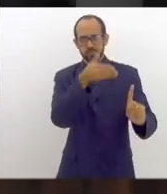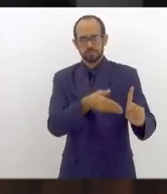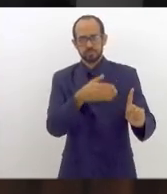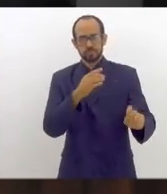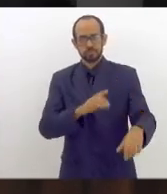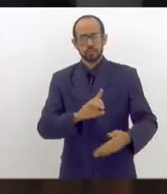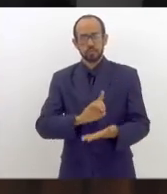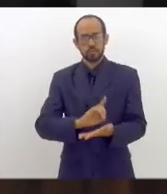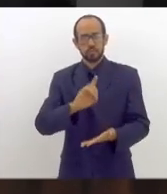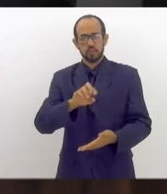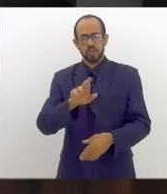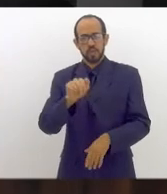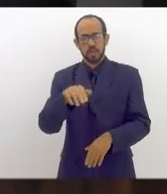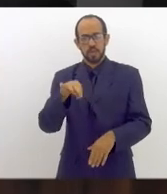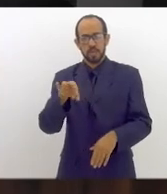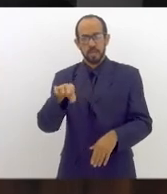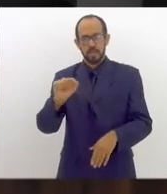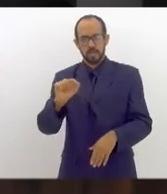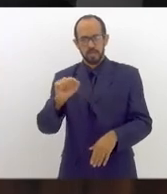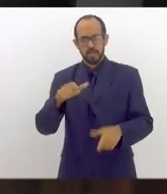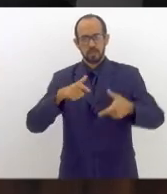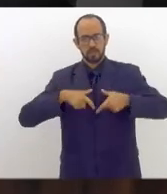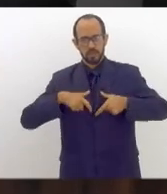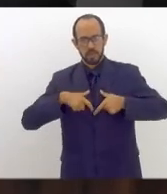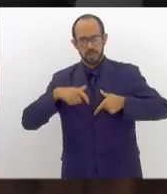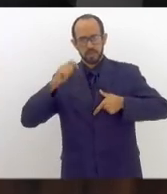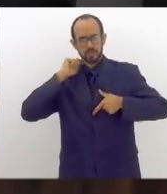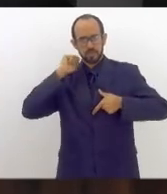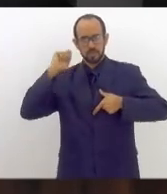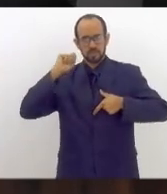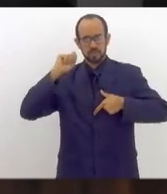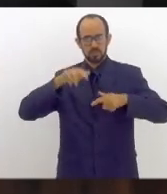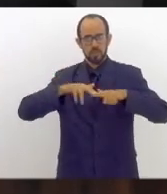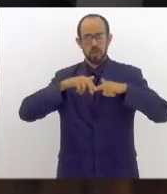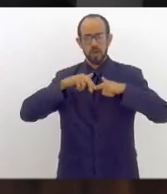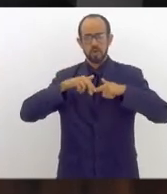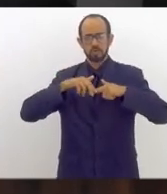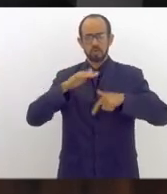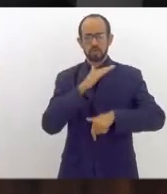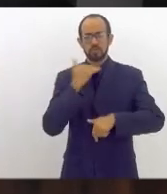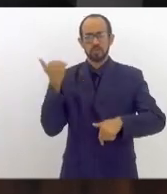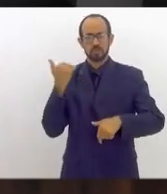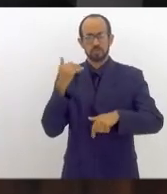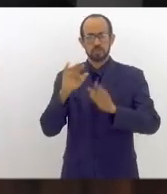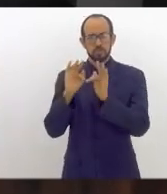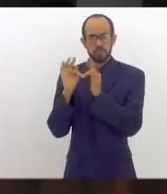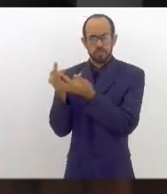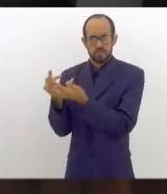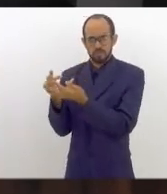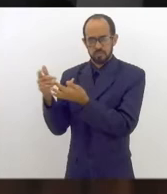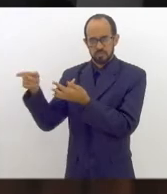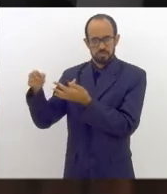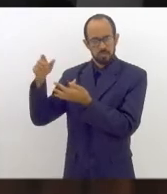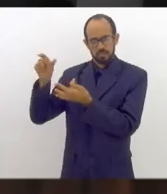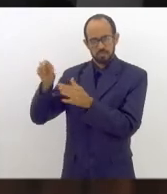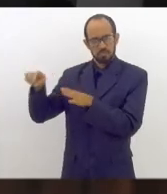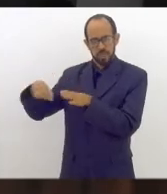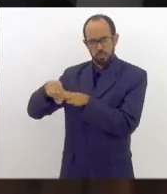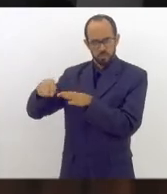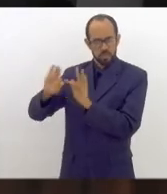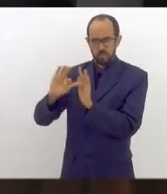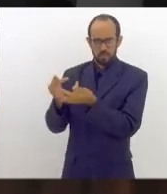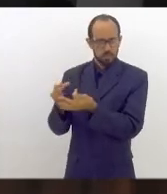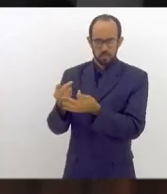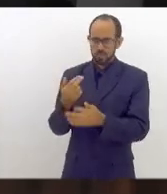França com a medalha Tiradentes mas ela por conta do falecimento de um familiar não pode estar conosco